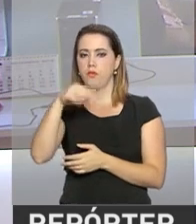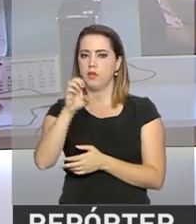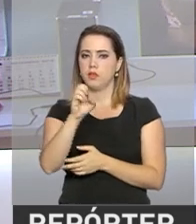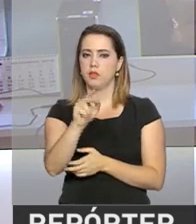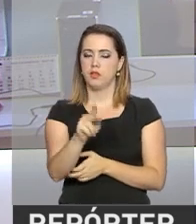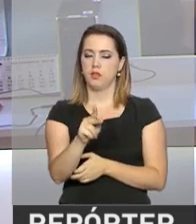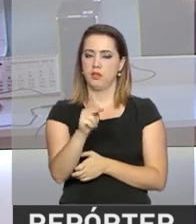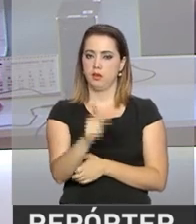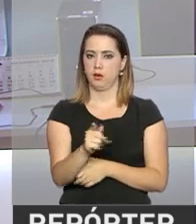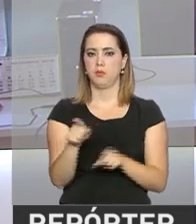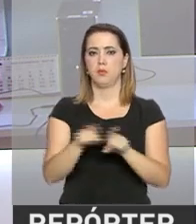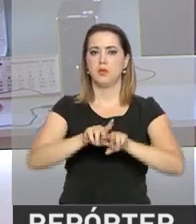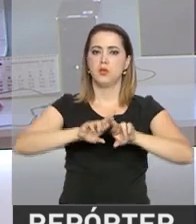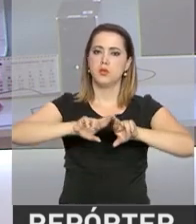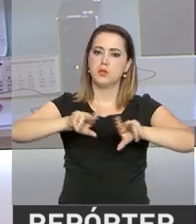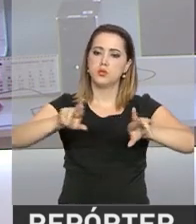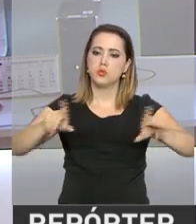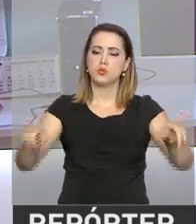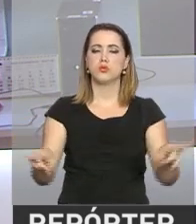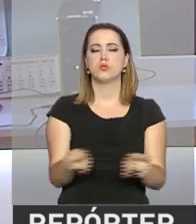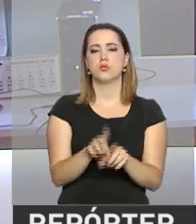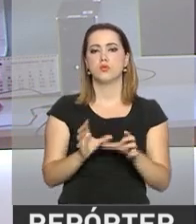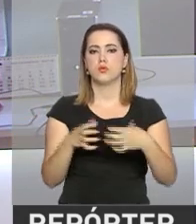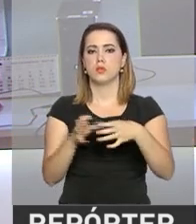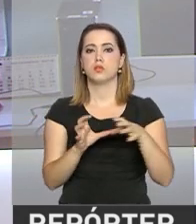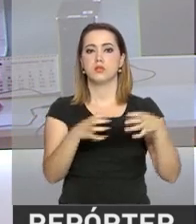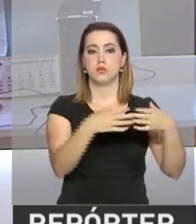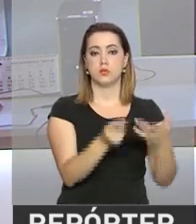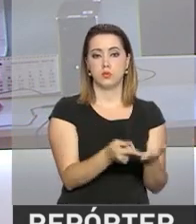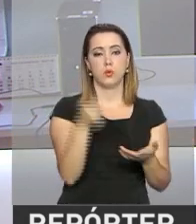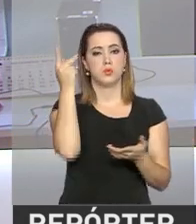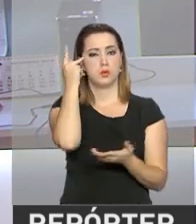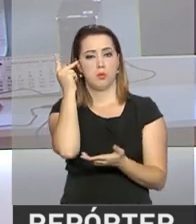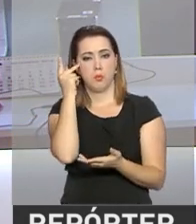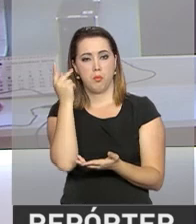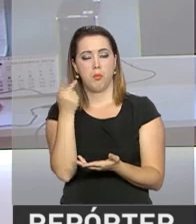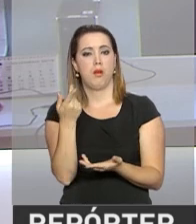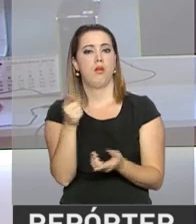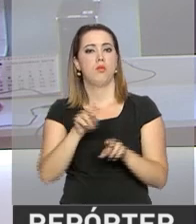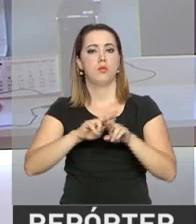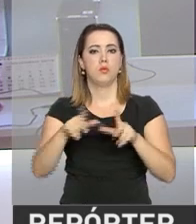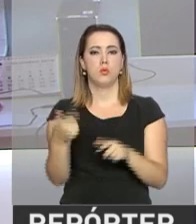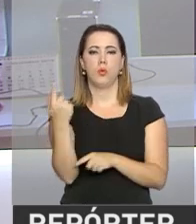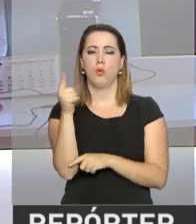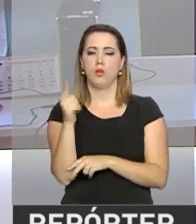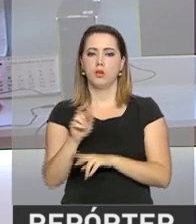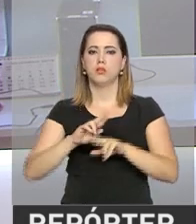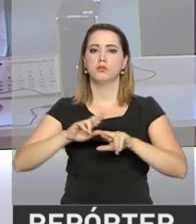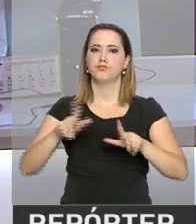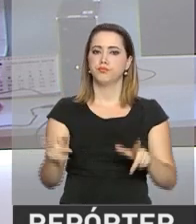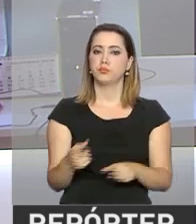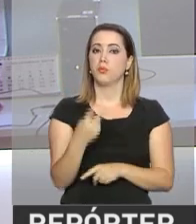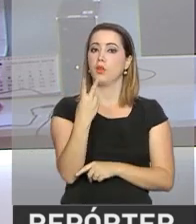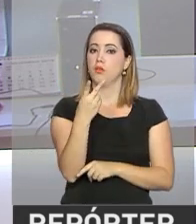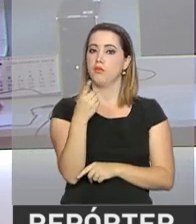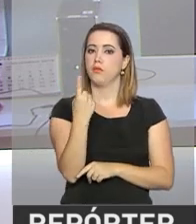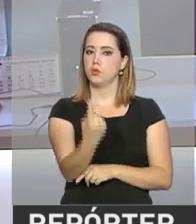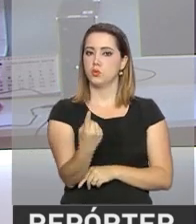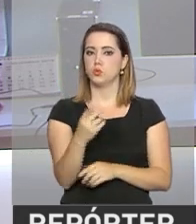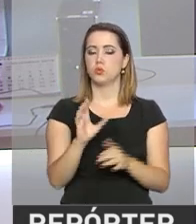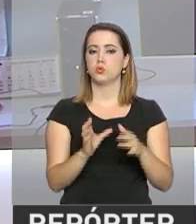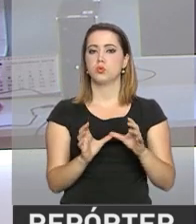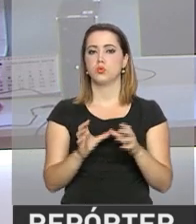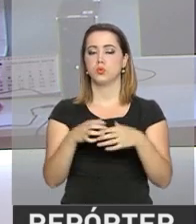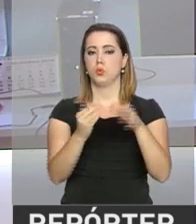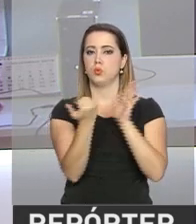ocentro de Ribeirão a Universidade Federal de São Paulo e a Universidade Federal de Goiás ao todo 21 projetos de instituições